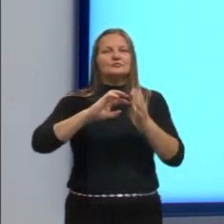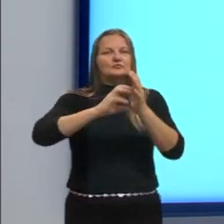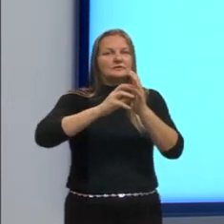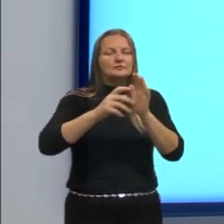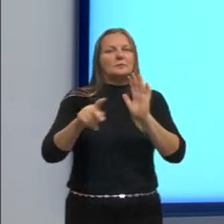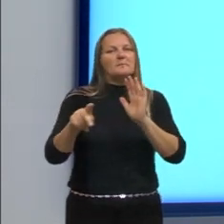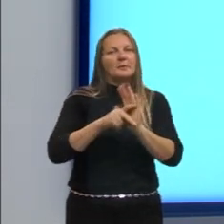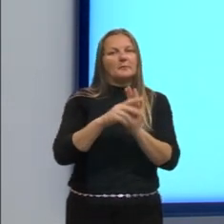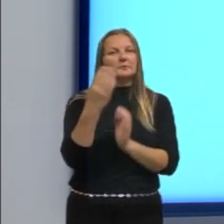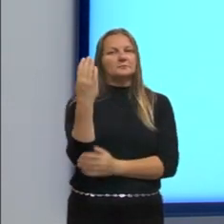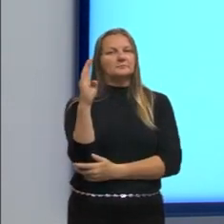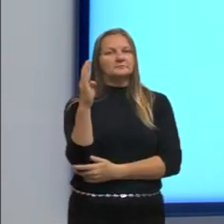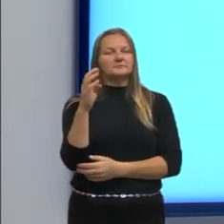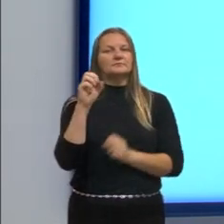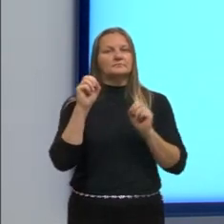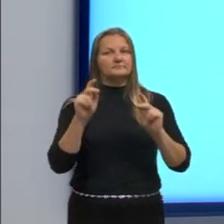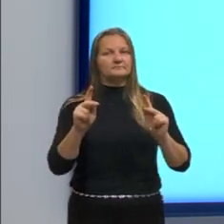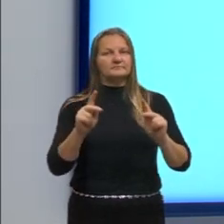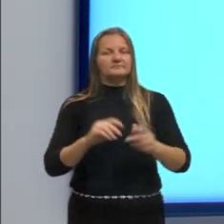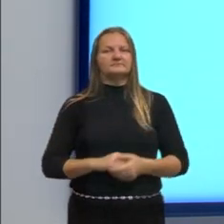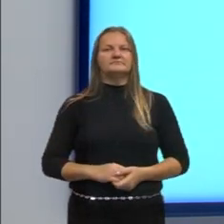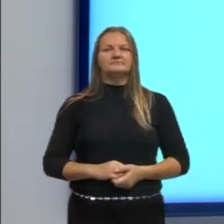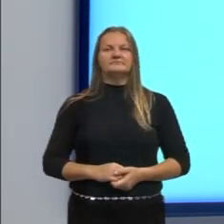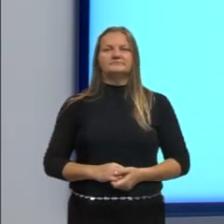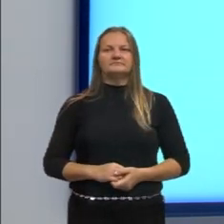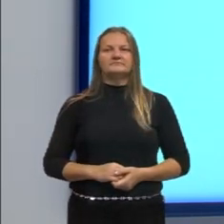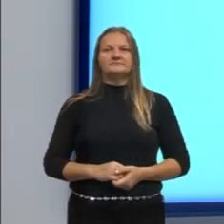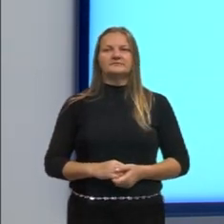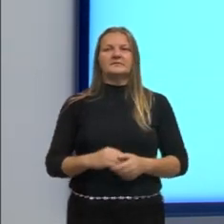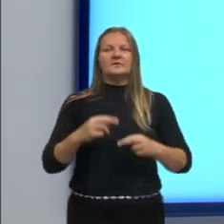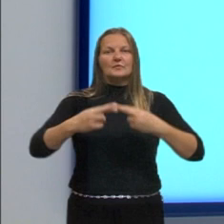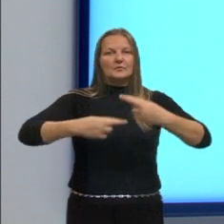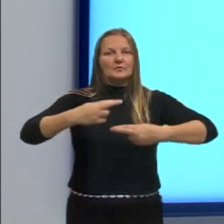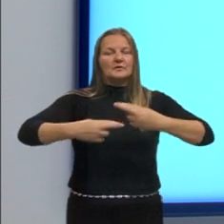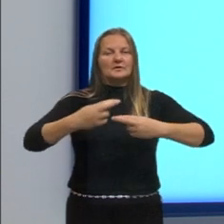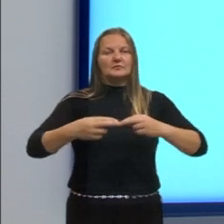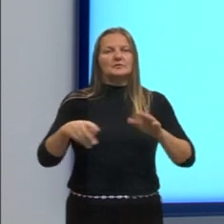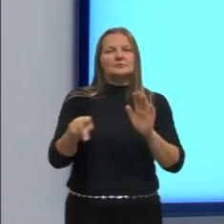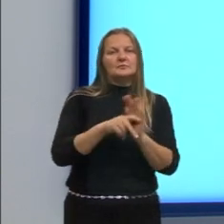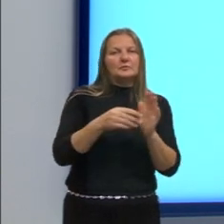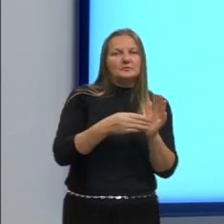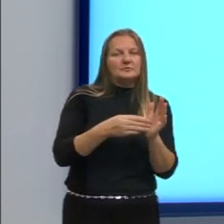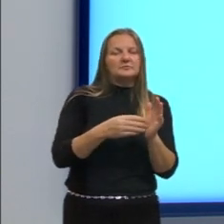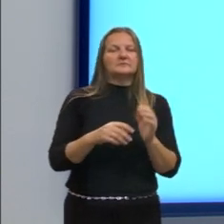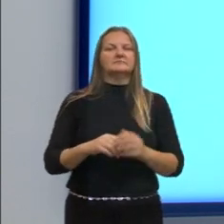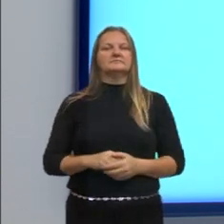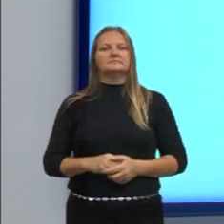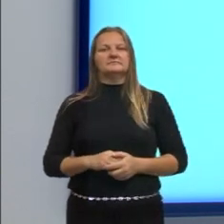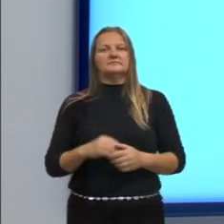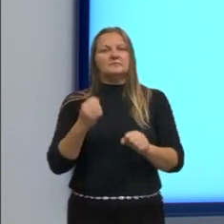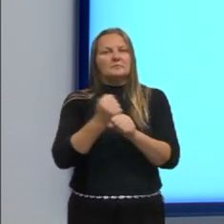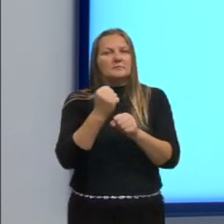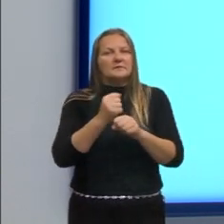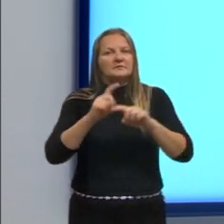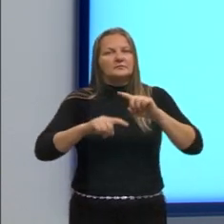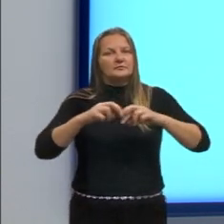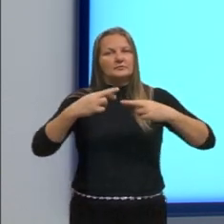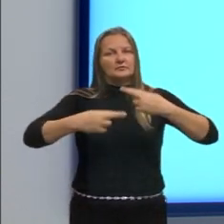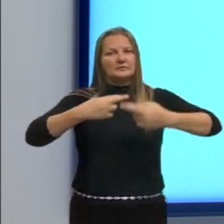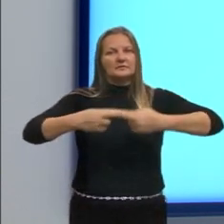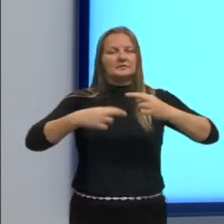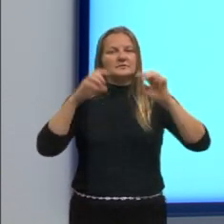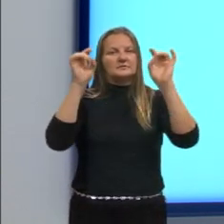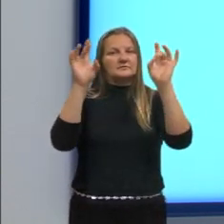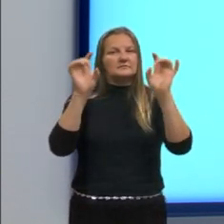biológicos Ok servem para realizar reações com substrato com produto com reagentes